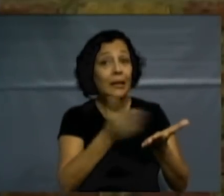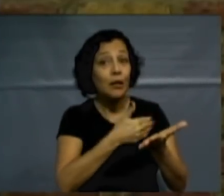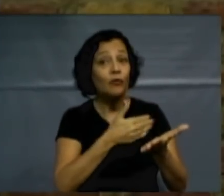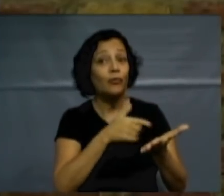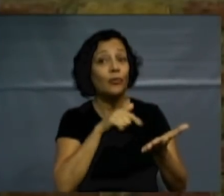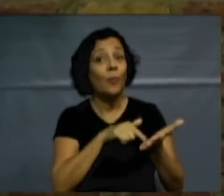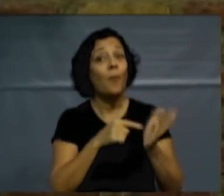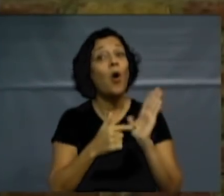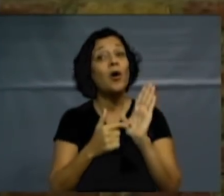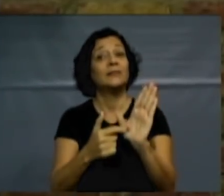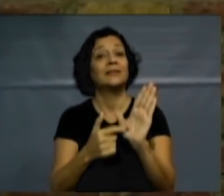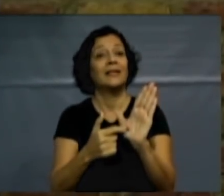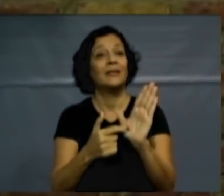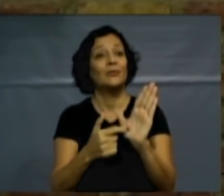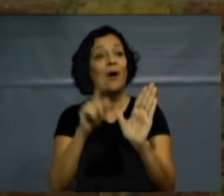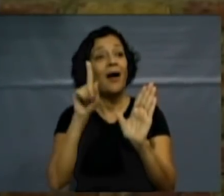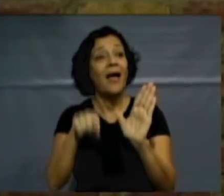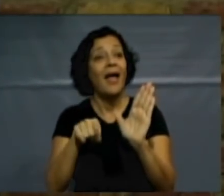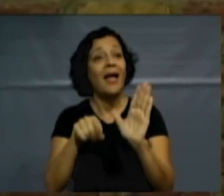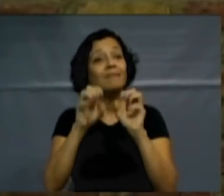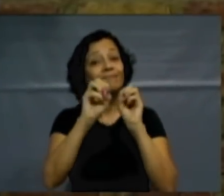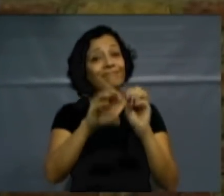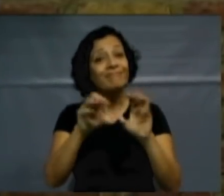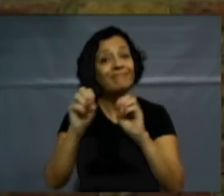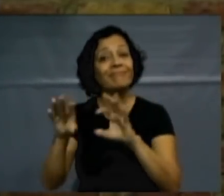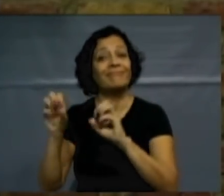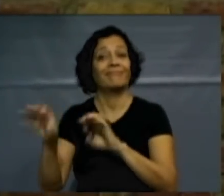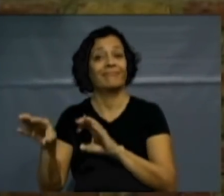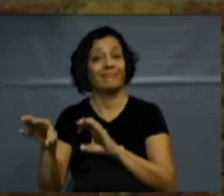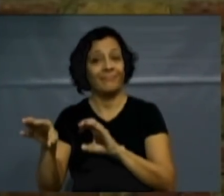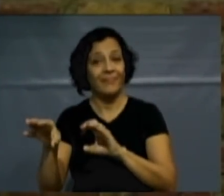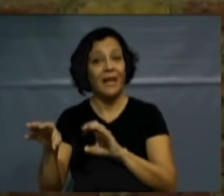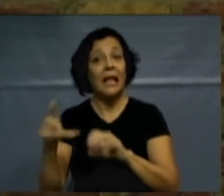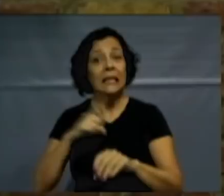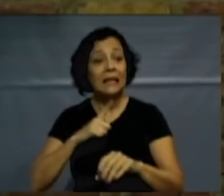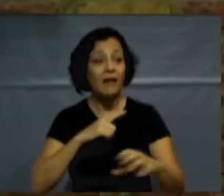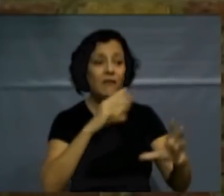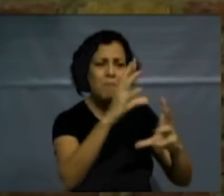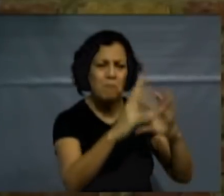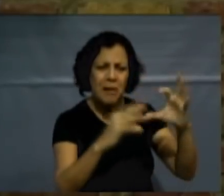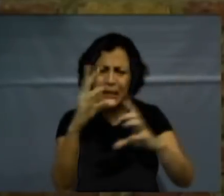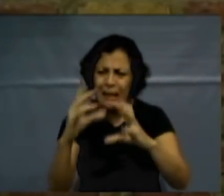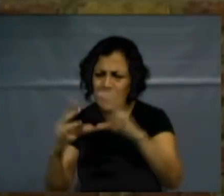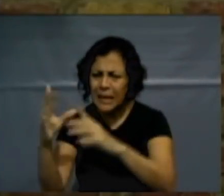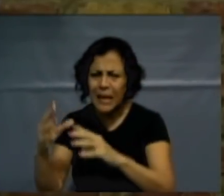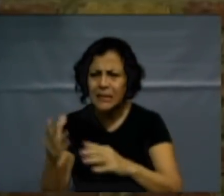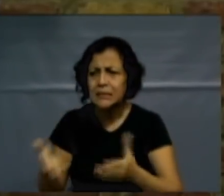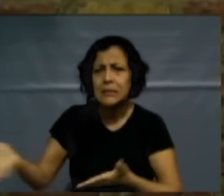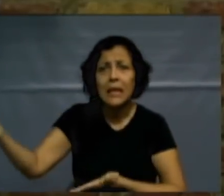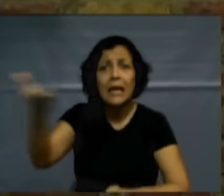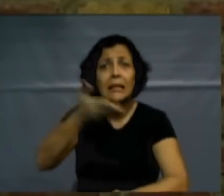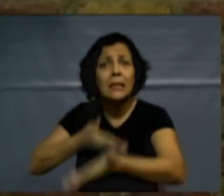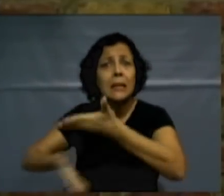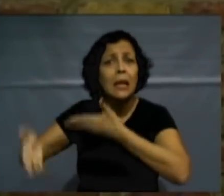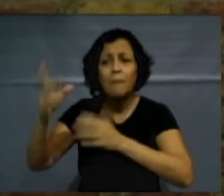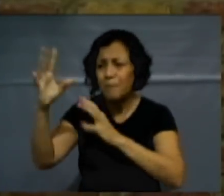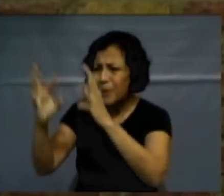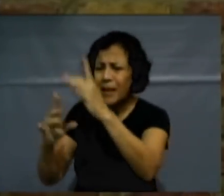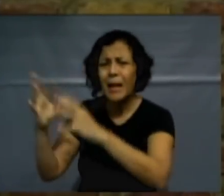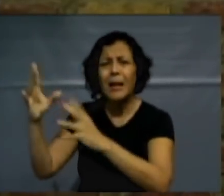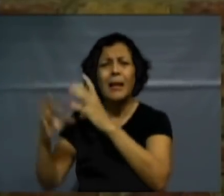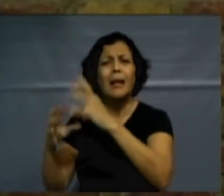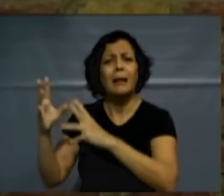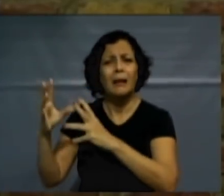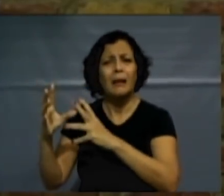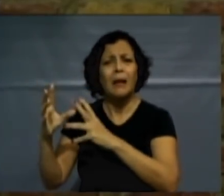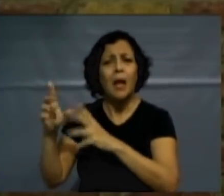e aprendizado. As brigas entre eles. E numa delas, tá? Barnabé separou de